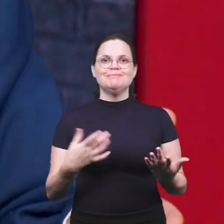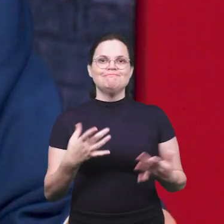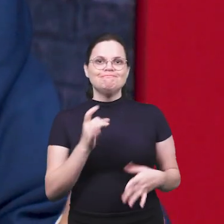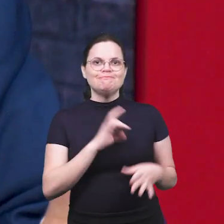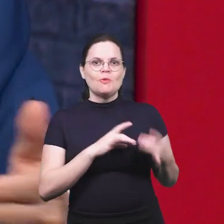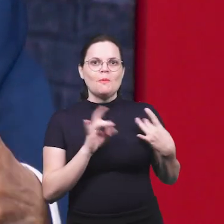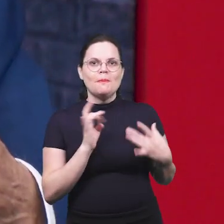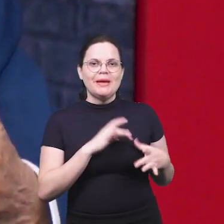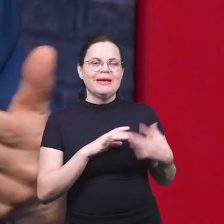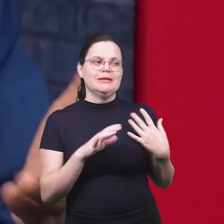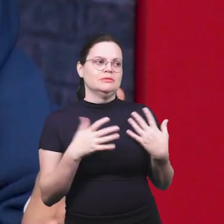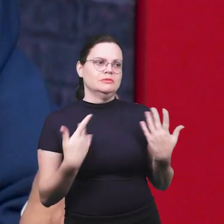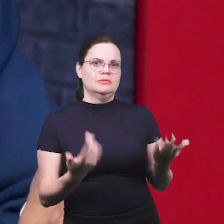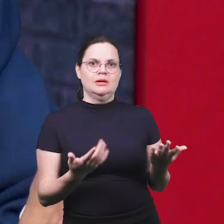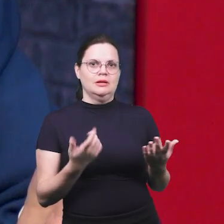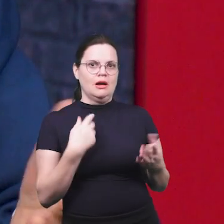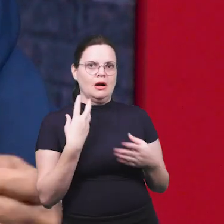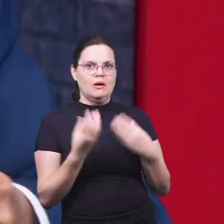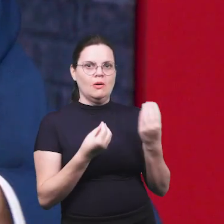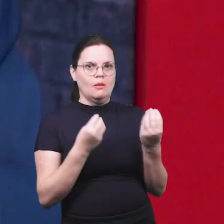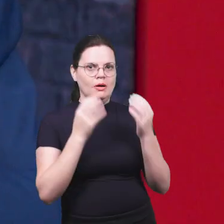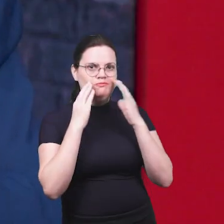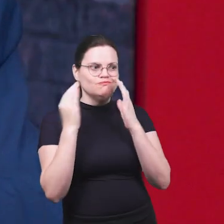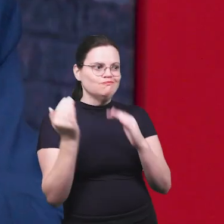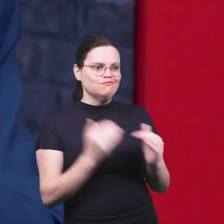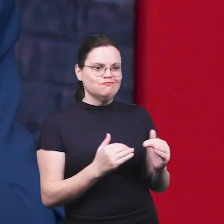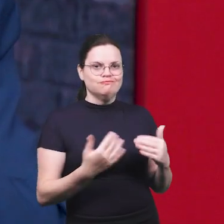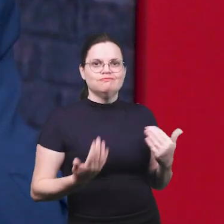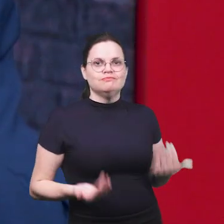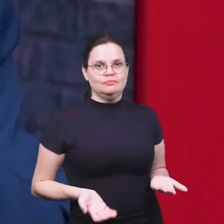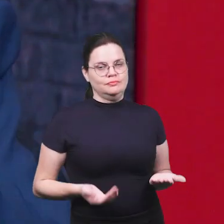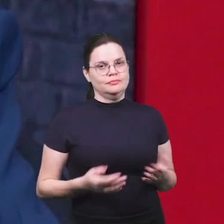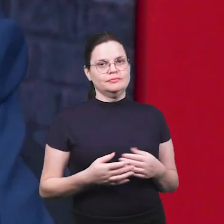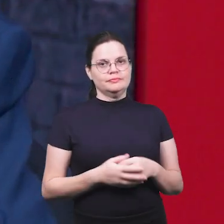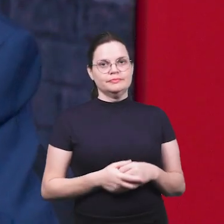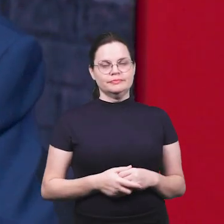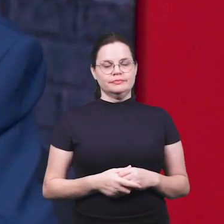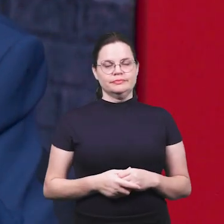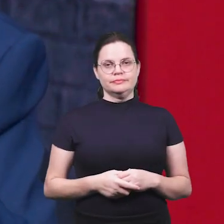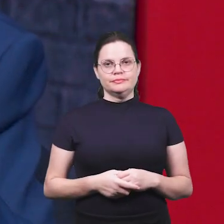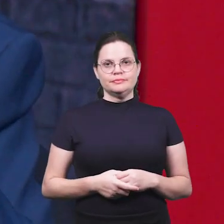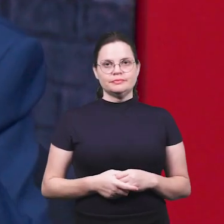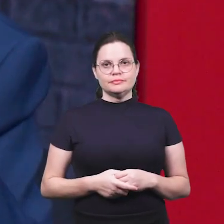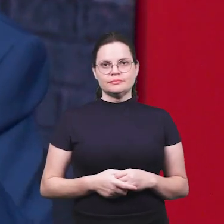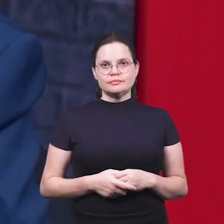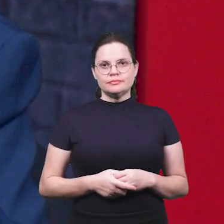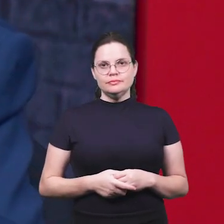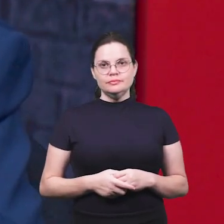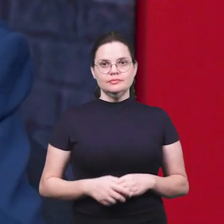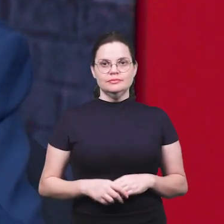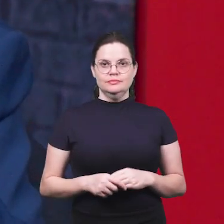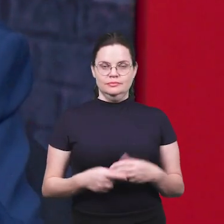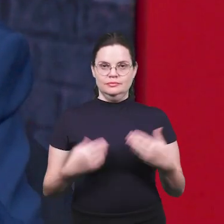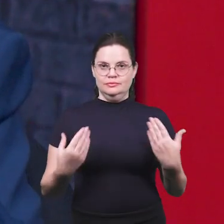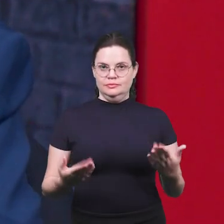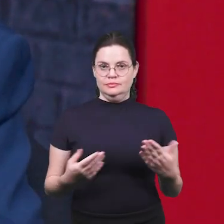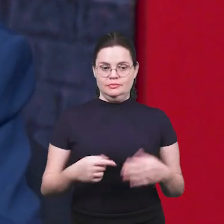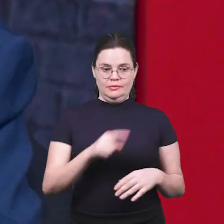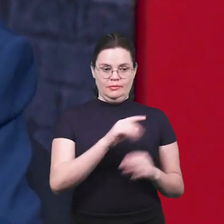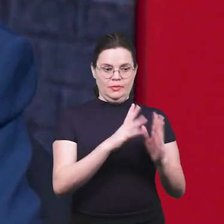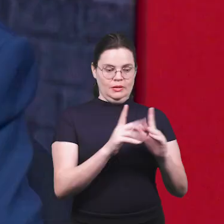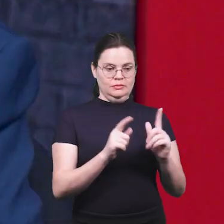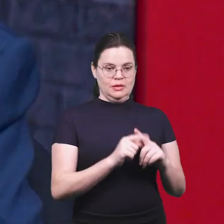grande parte de desobedecer. Então, a favor dessa ascensão da igreja